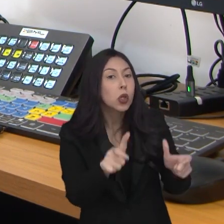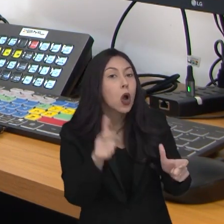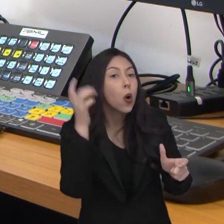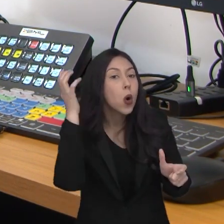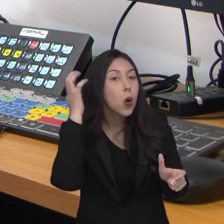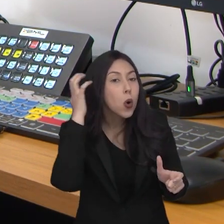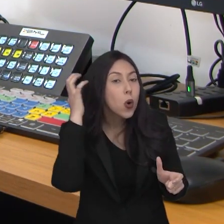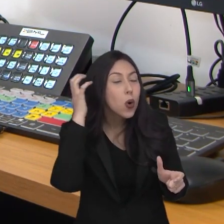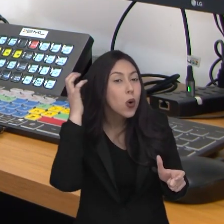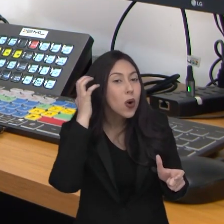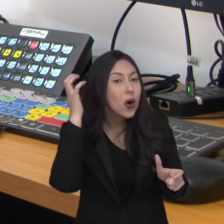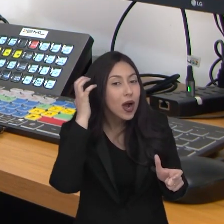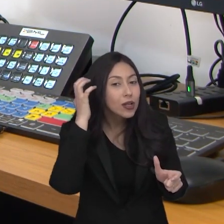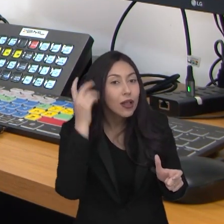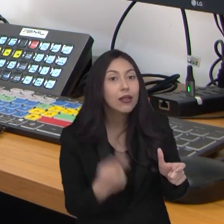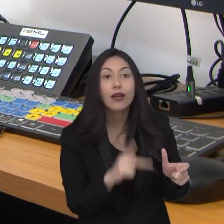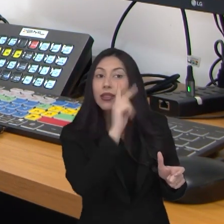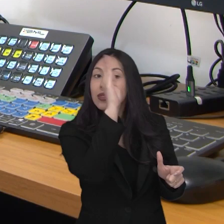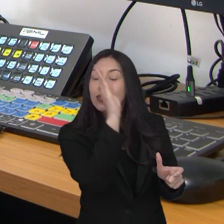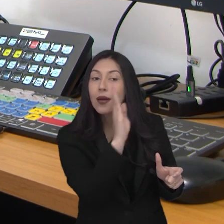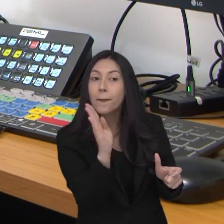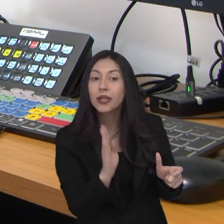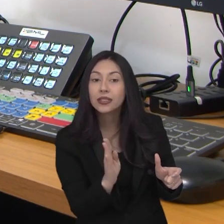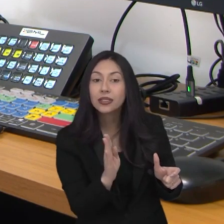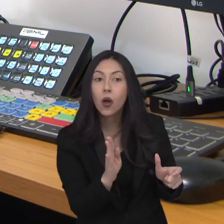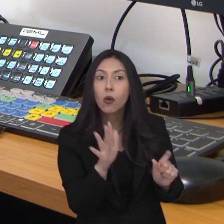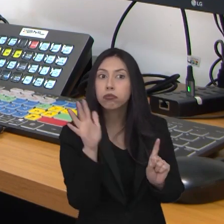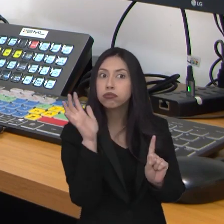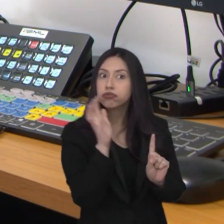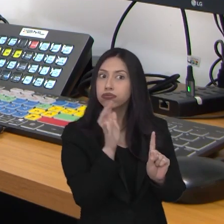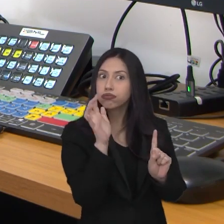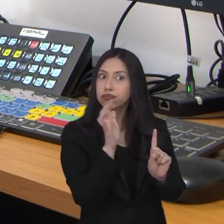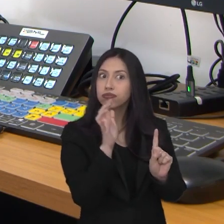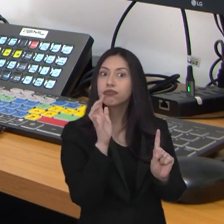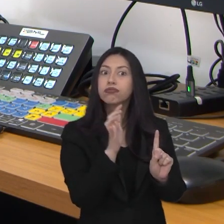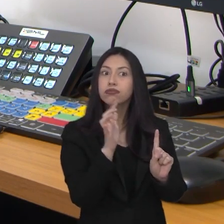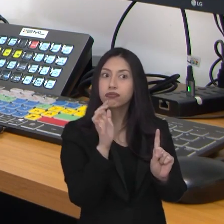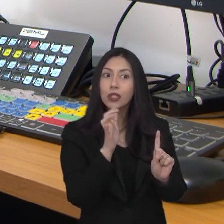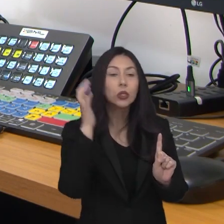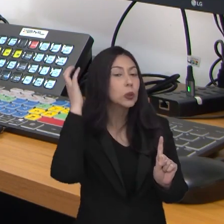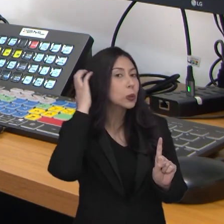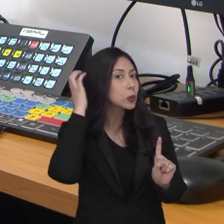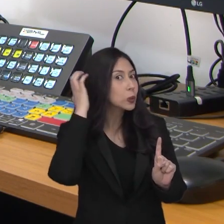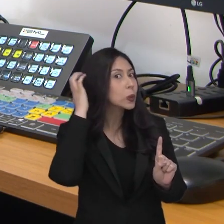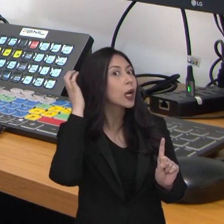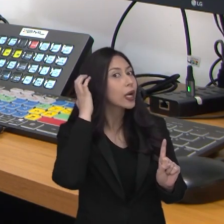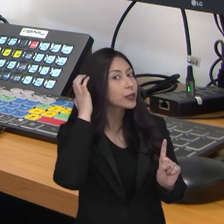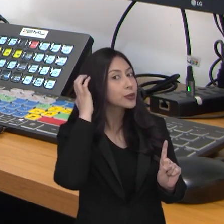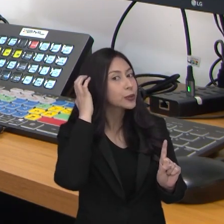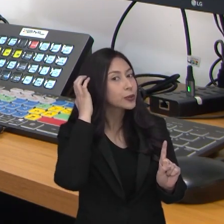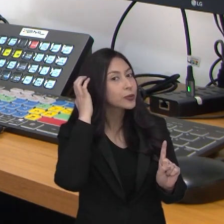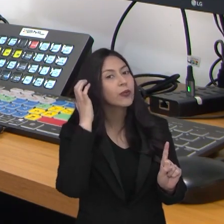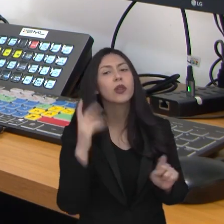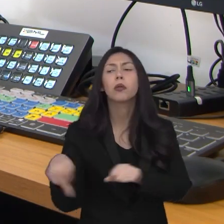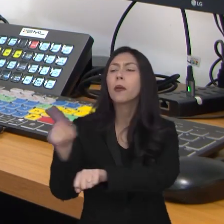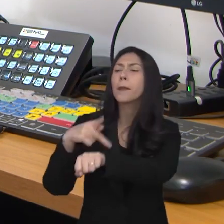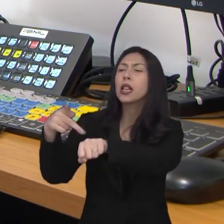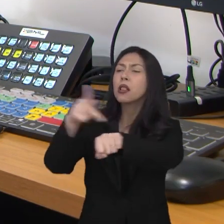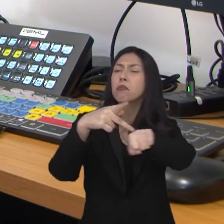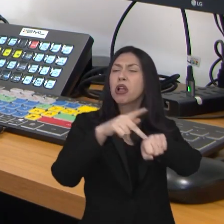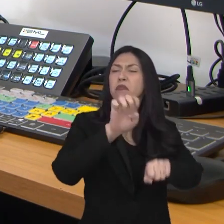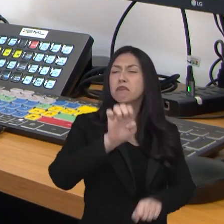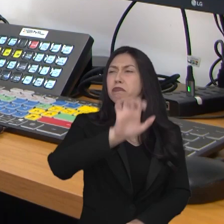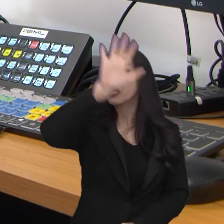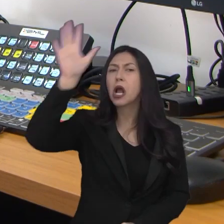de um auditório de rádio, né? Ou seja, então, no Brasil, uma influência muito grande do rádio. A gente vê em